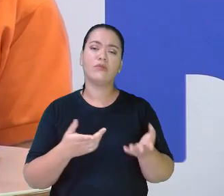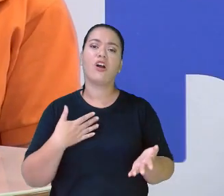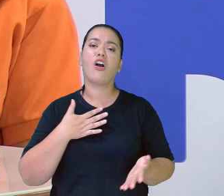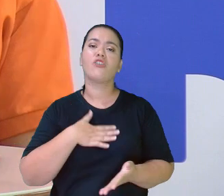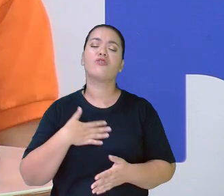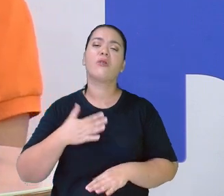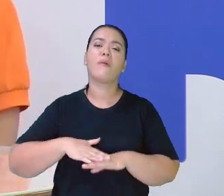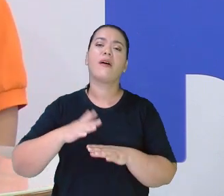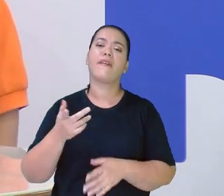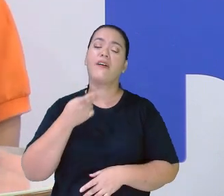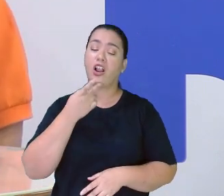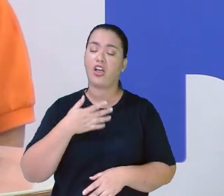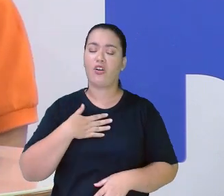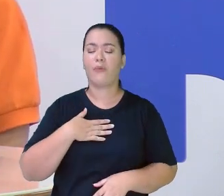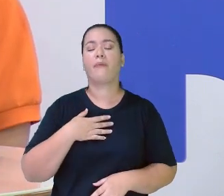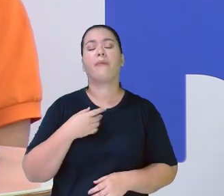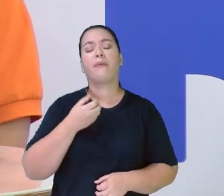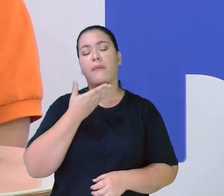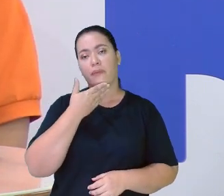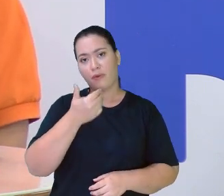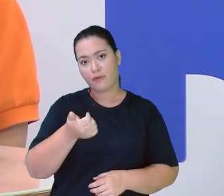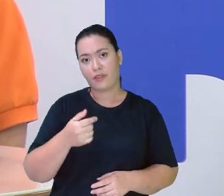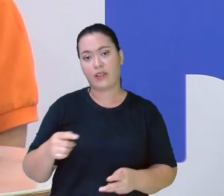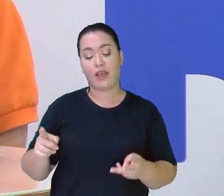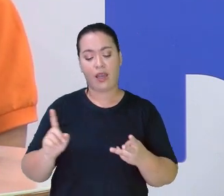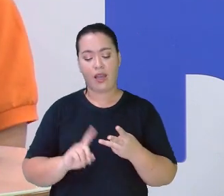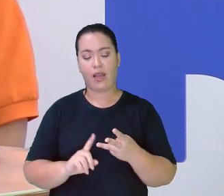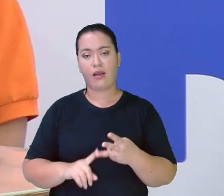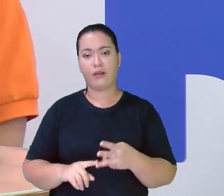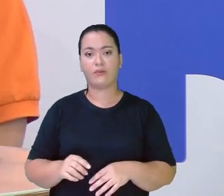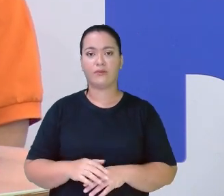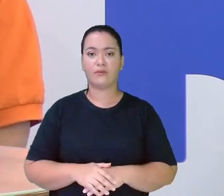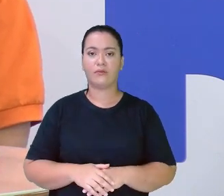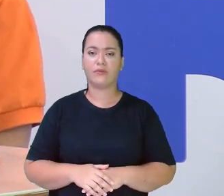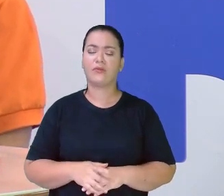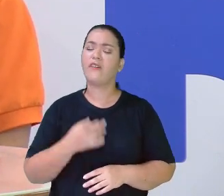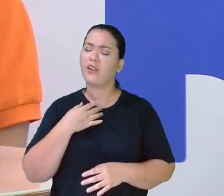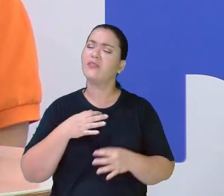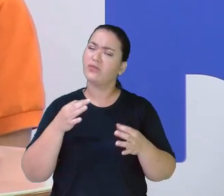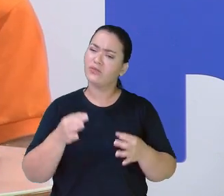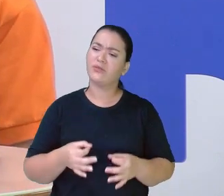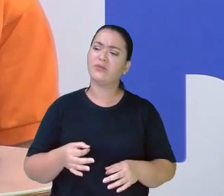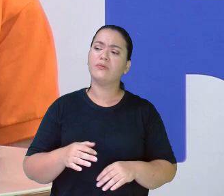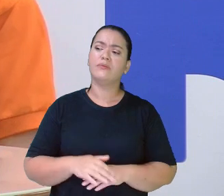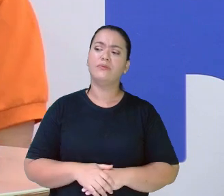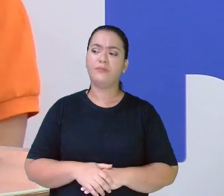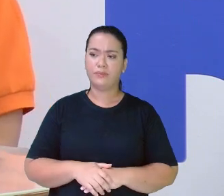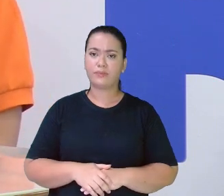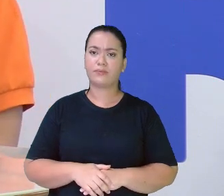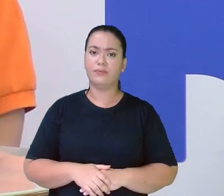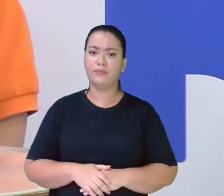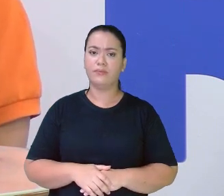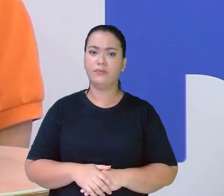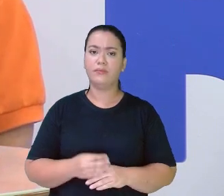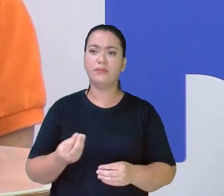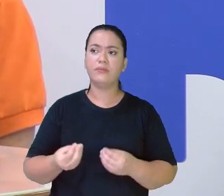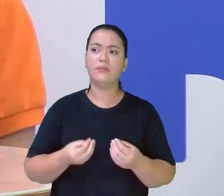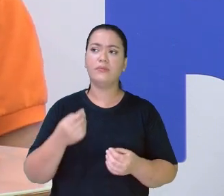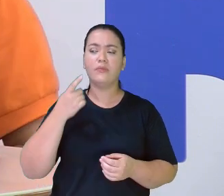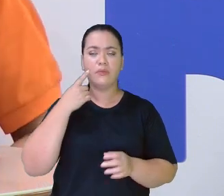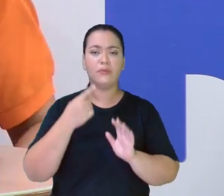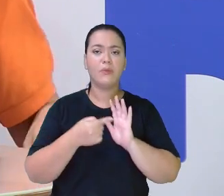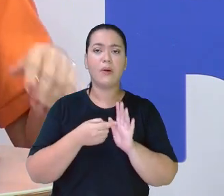última. Eu preferi a última, né? Não é? Mais justa, né? Não é? Vamos levar para a parte